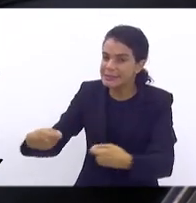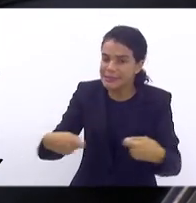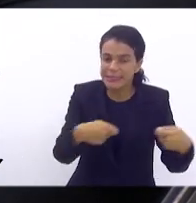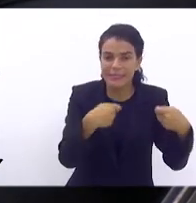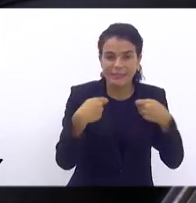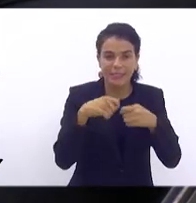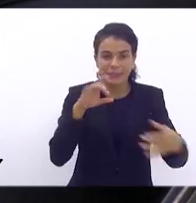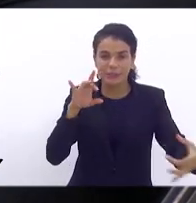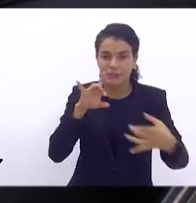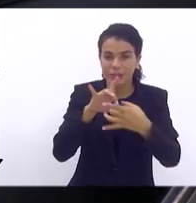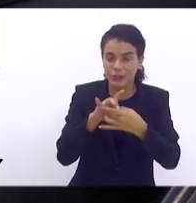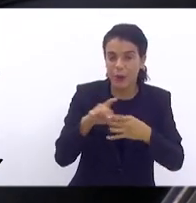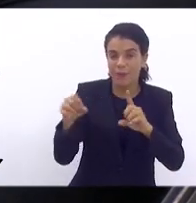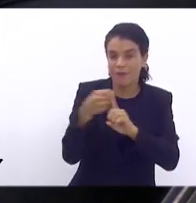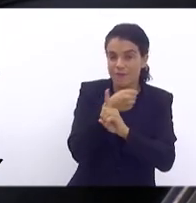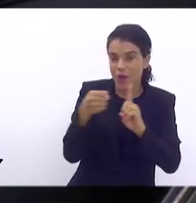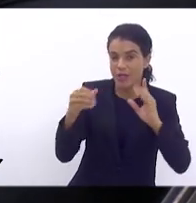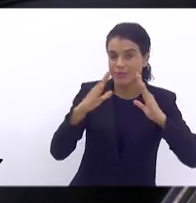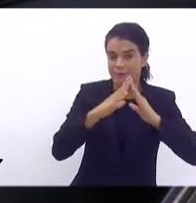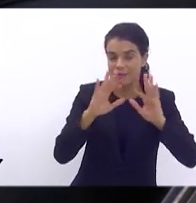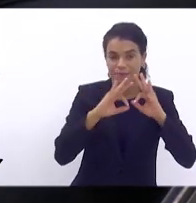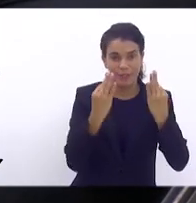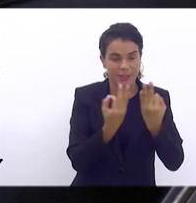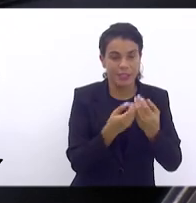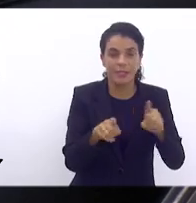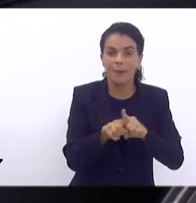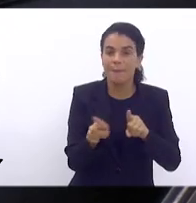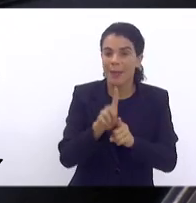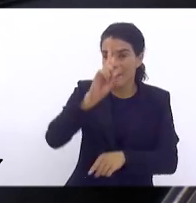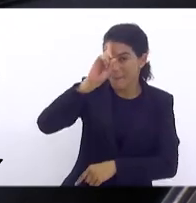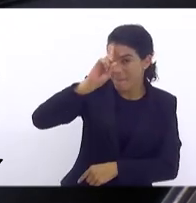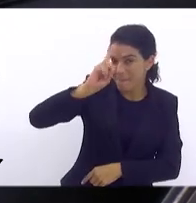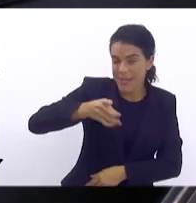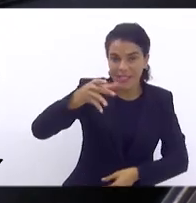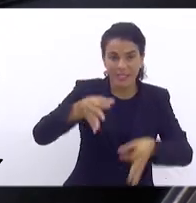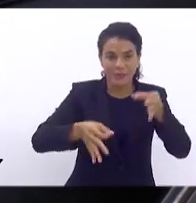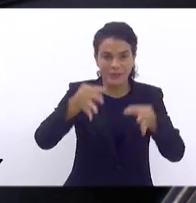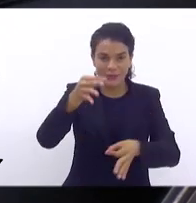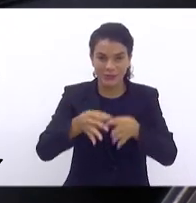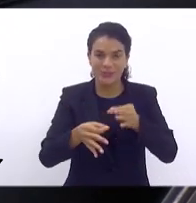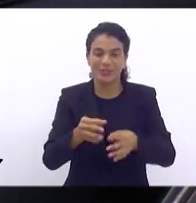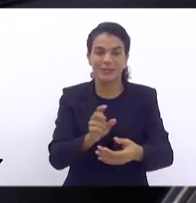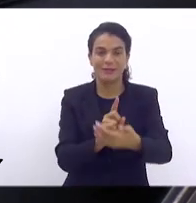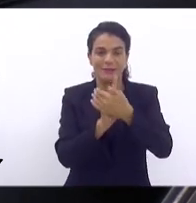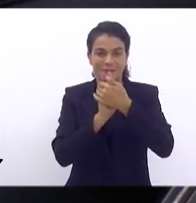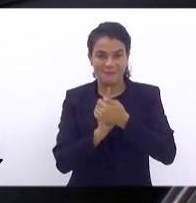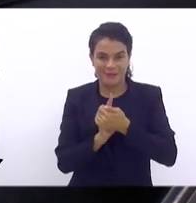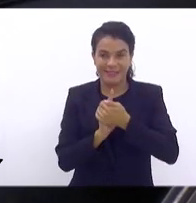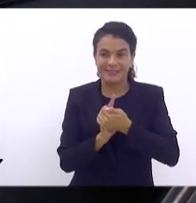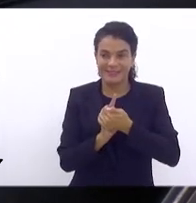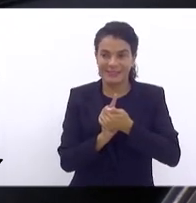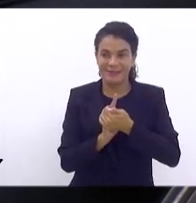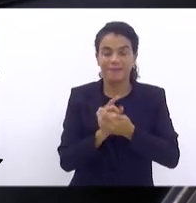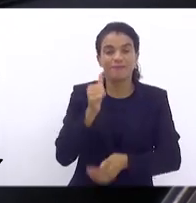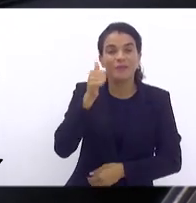relativas à violência doméstica familiar medidas protetivas de urgência autônomas né quando a mulher não vai